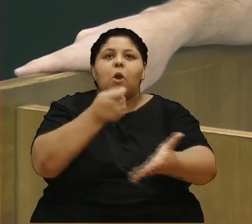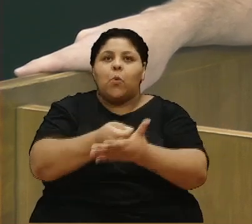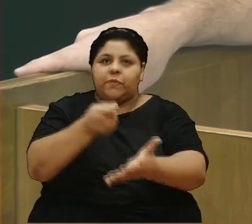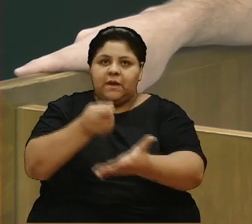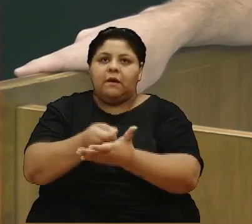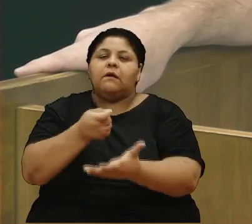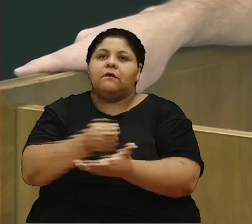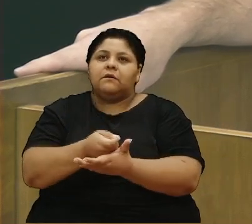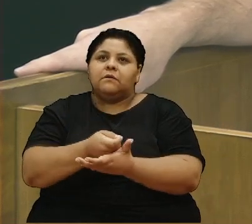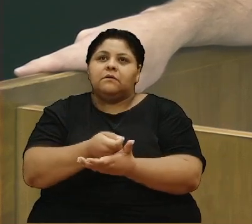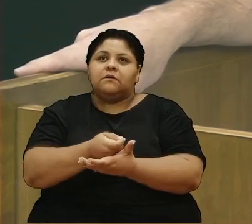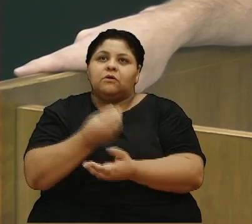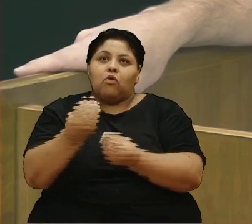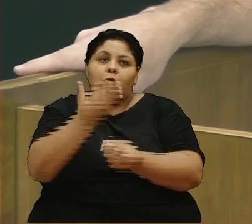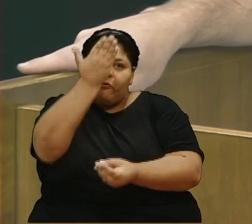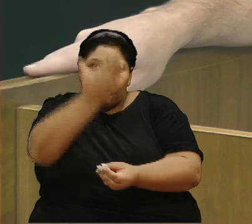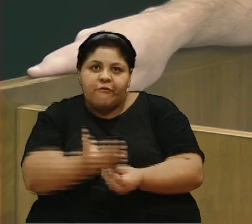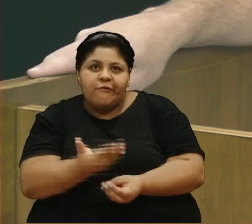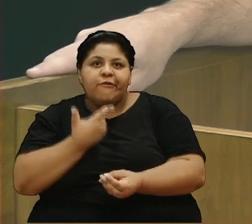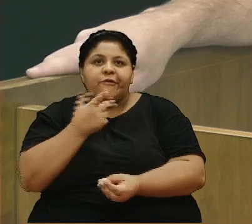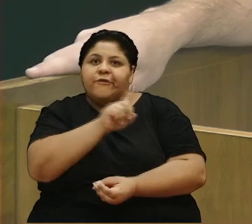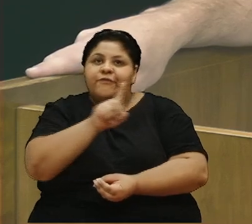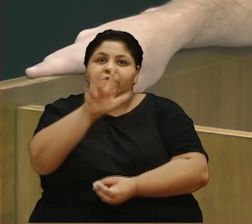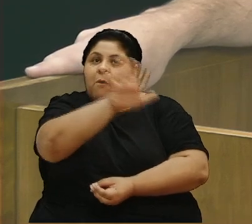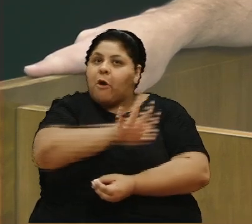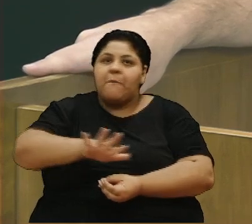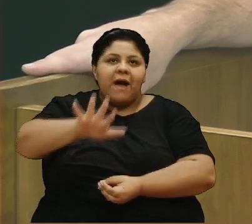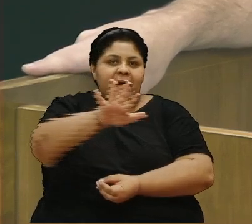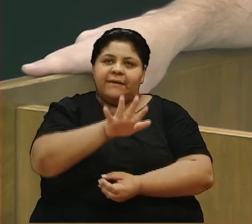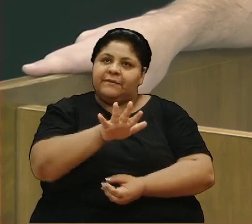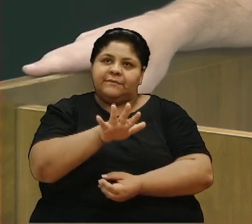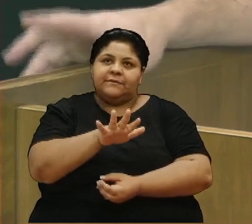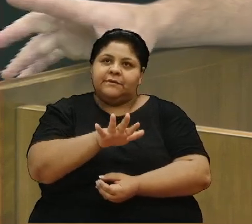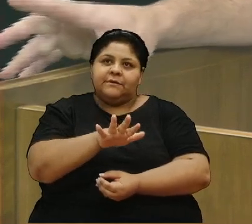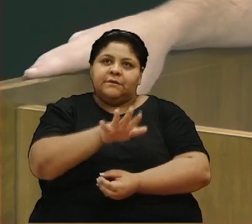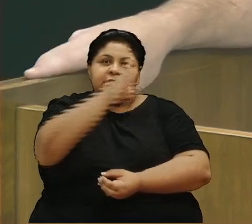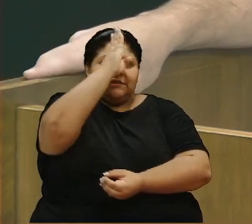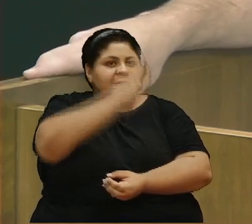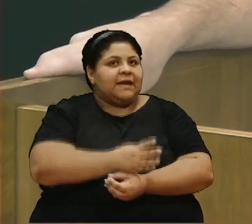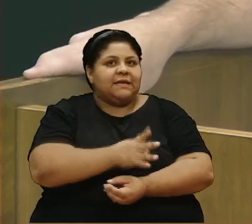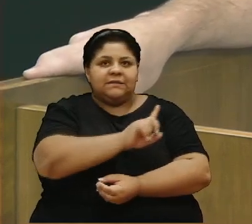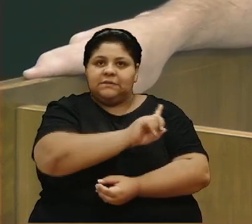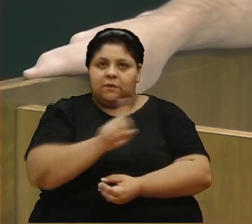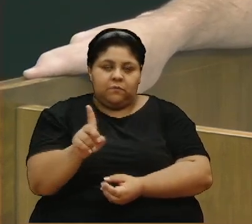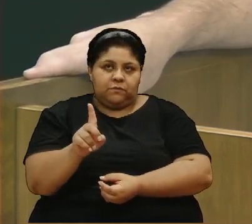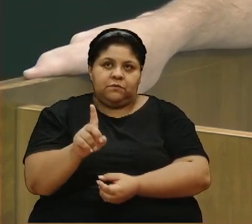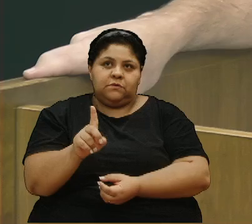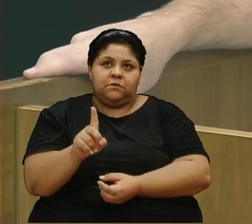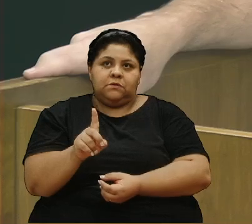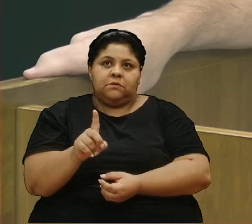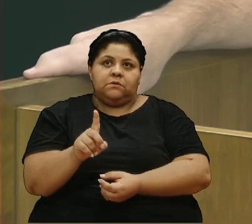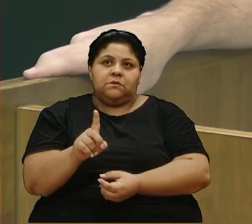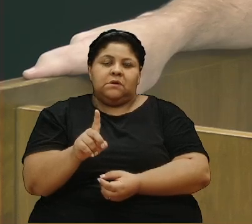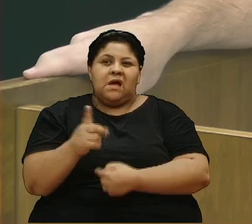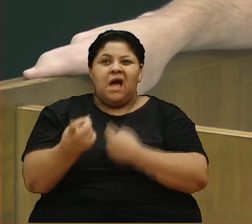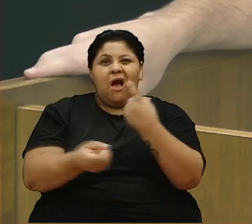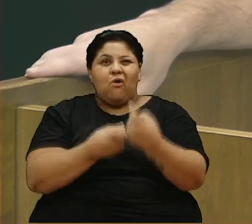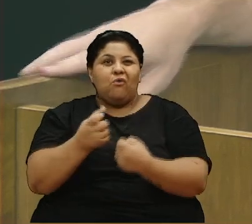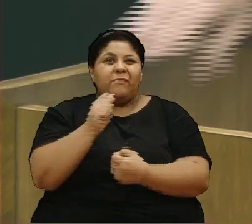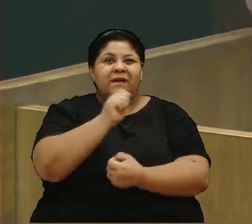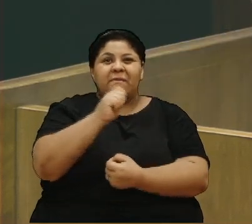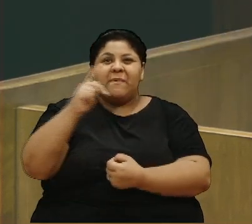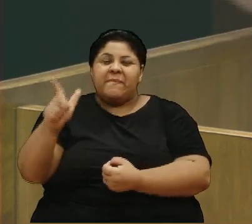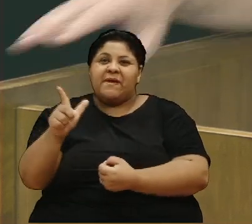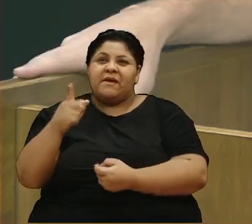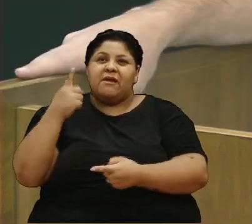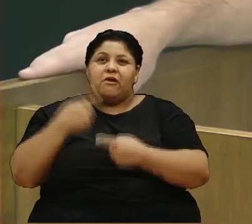como Vossa Excelência falou, não é uma área que foi de graça, em função de algumas APPs, devido às nascentes,